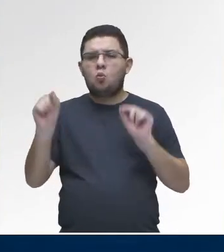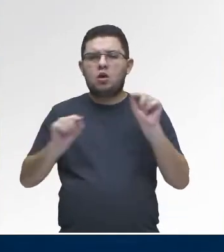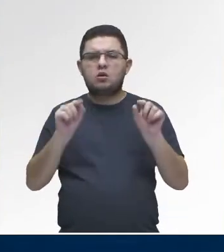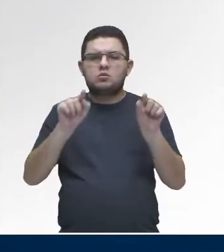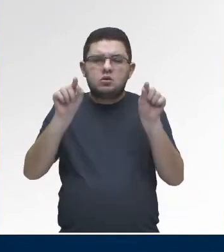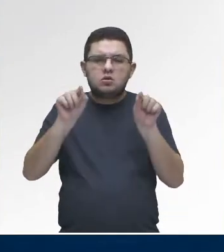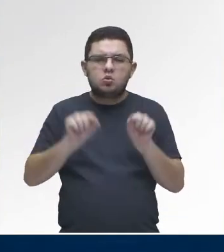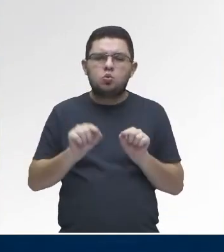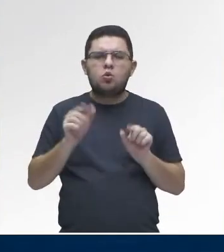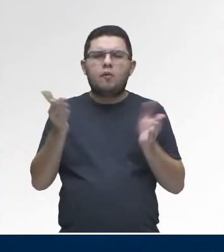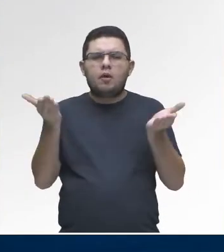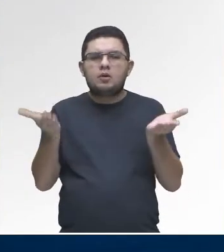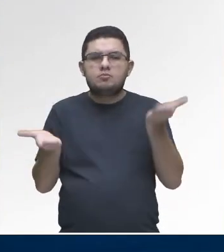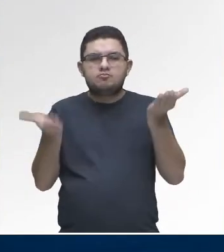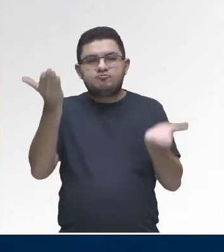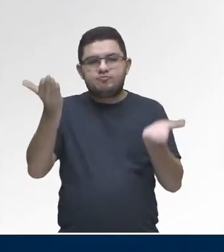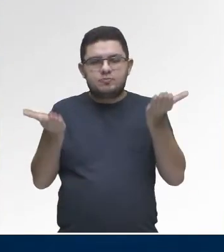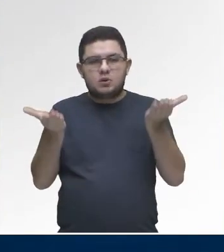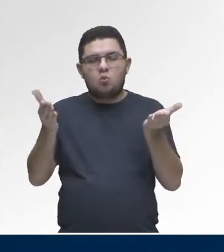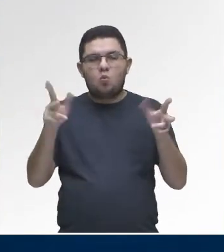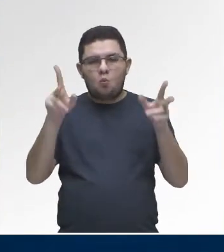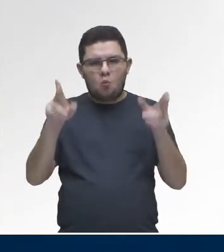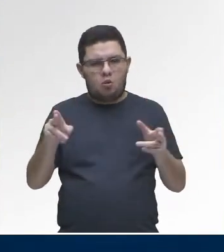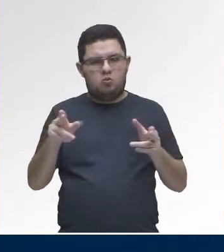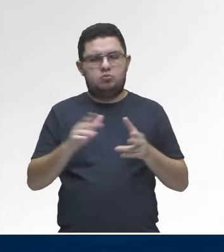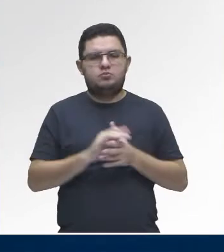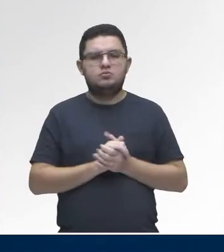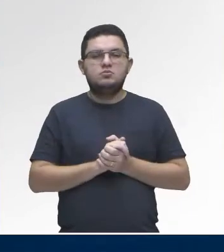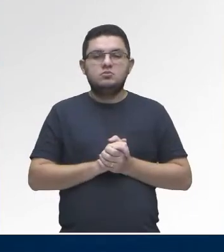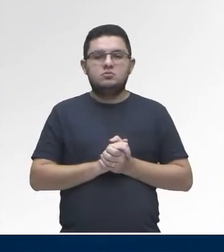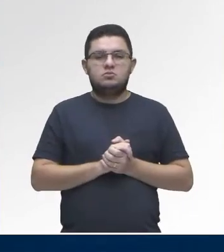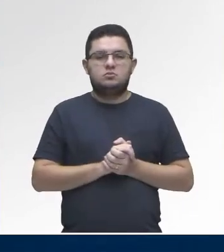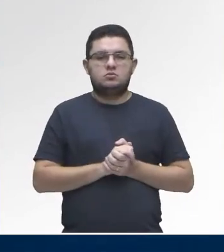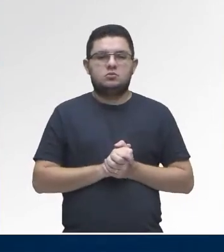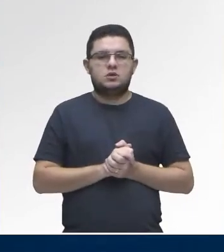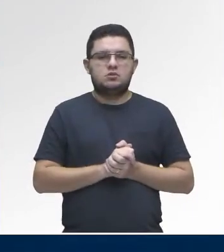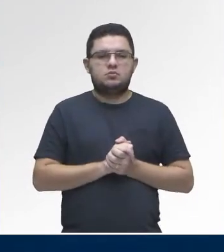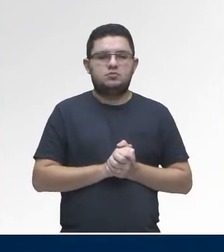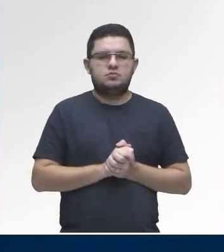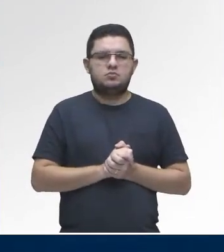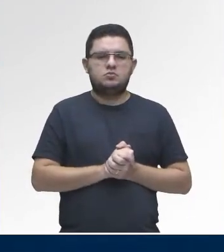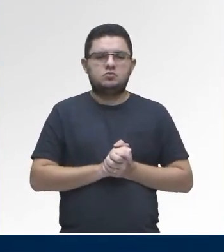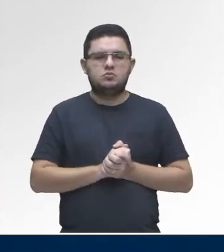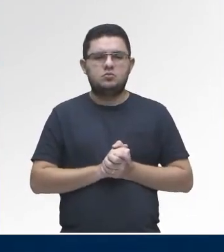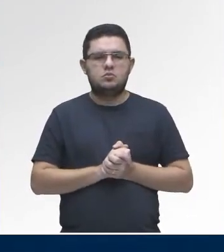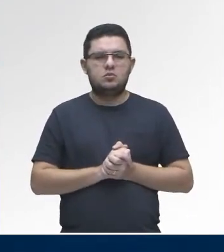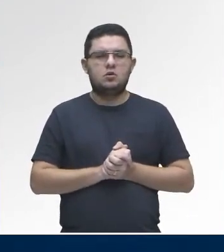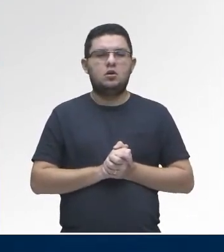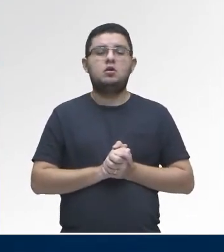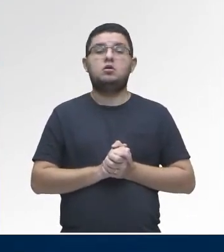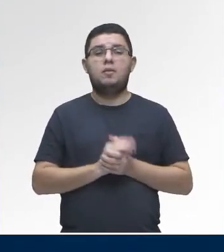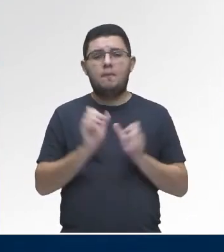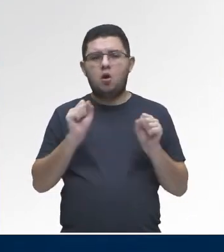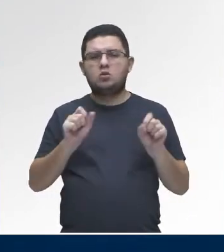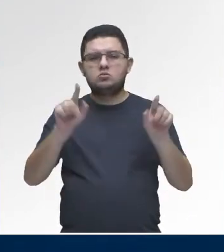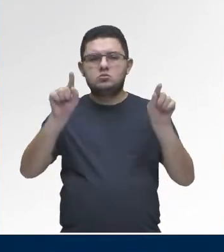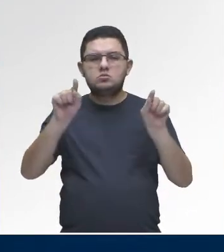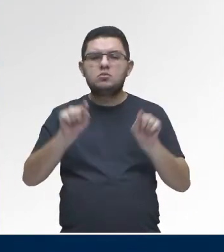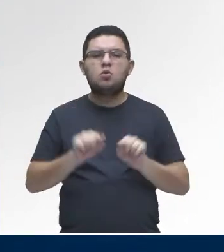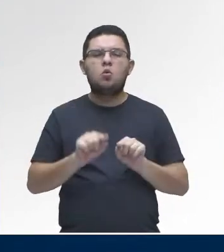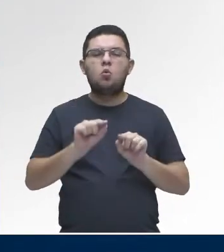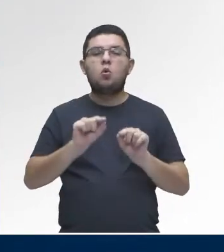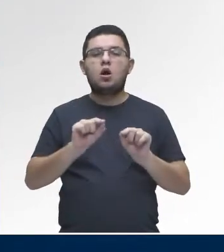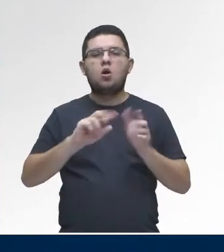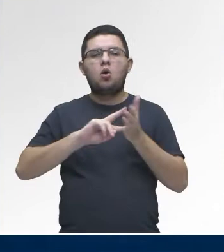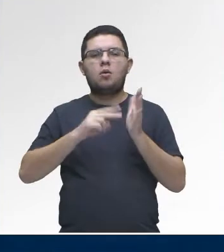balança em equilíbrio. Muito bem, então a gente pode comparar uma equação com o ato de colocar uma balança